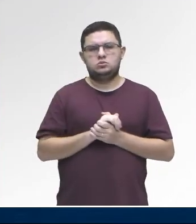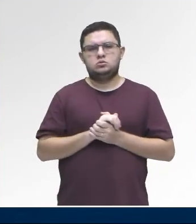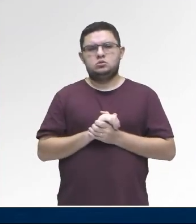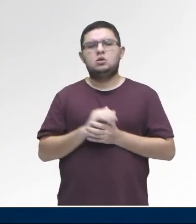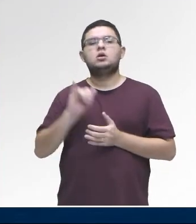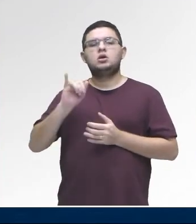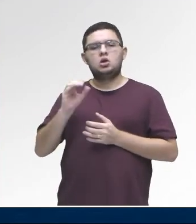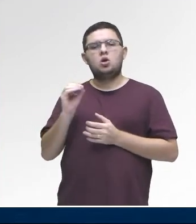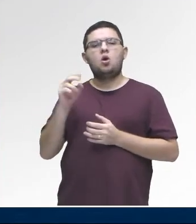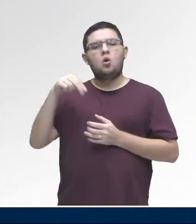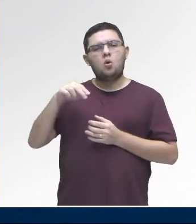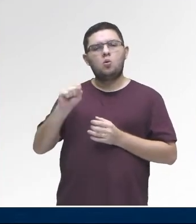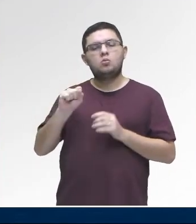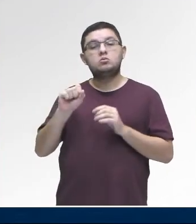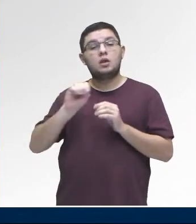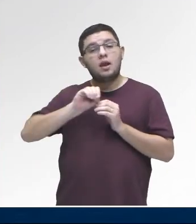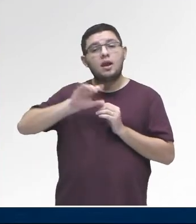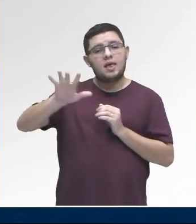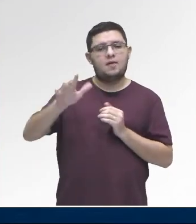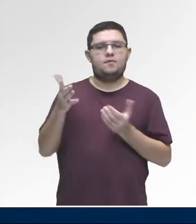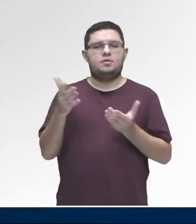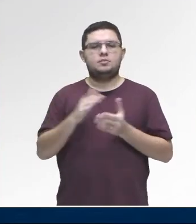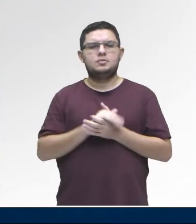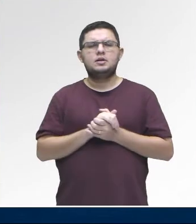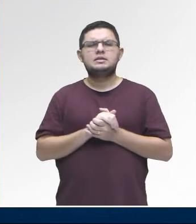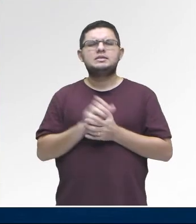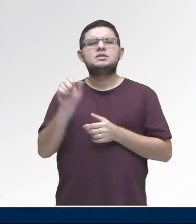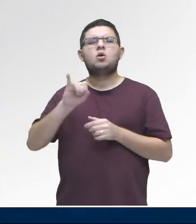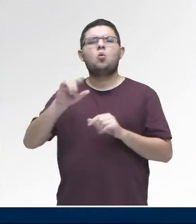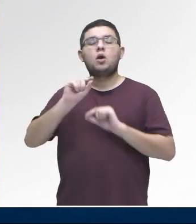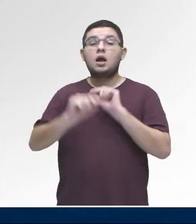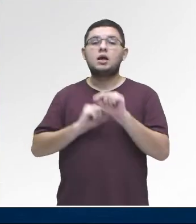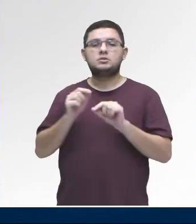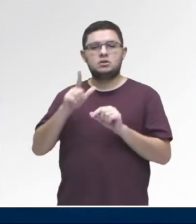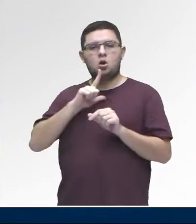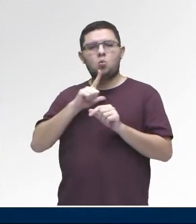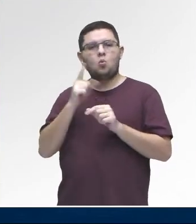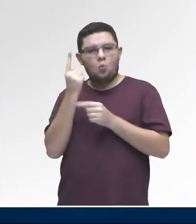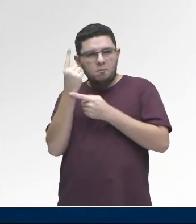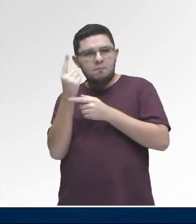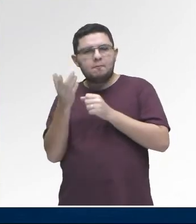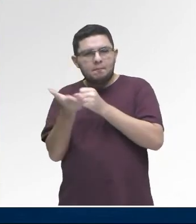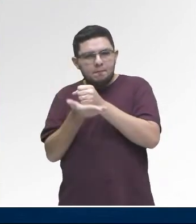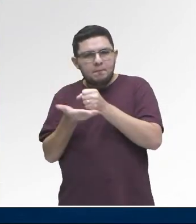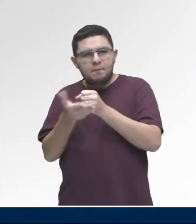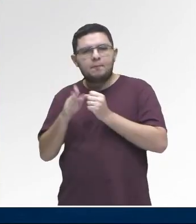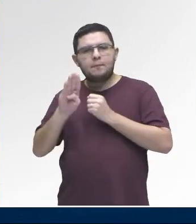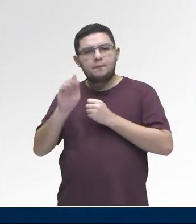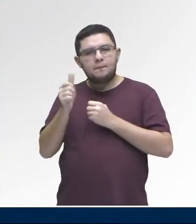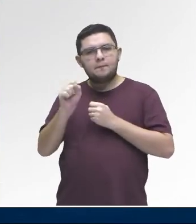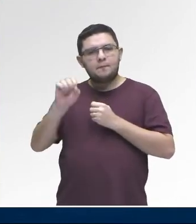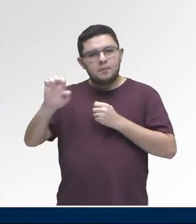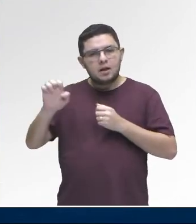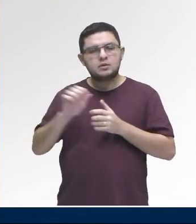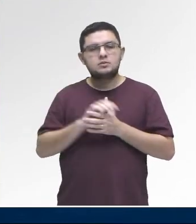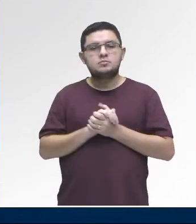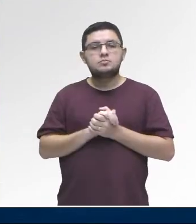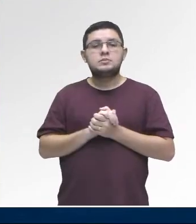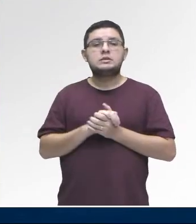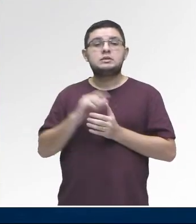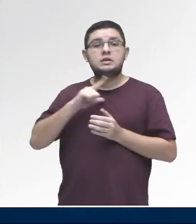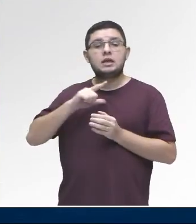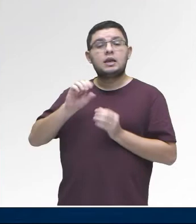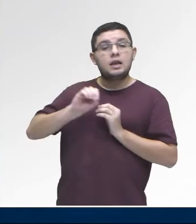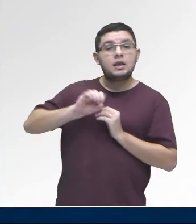Lembrando que quando a gente tem uma base, ela libera exclusivamente um